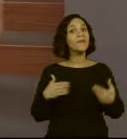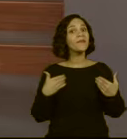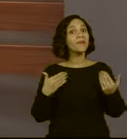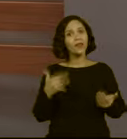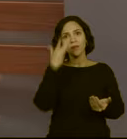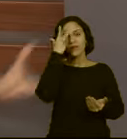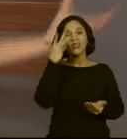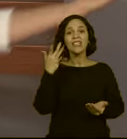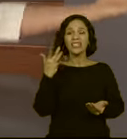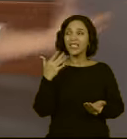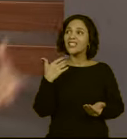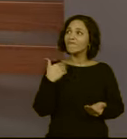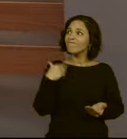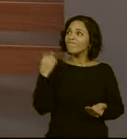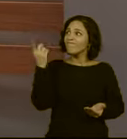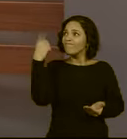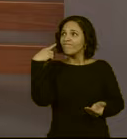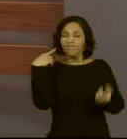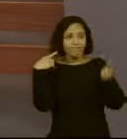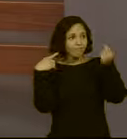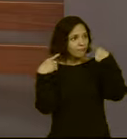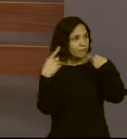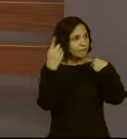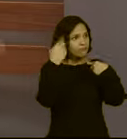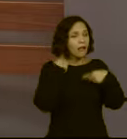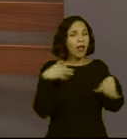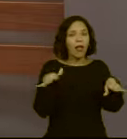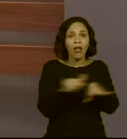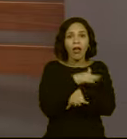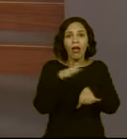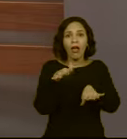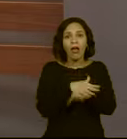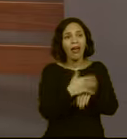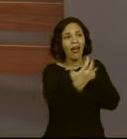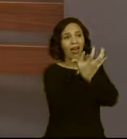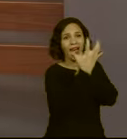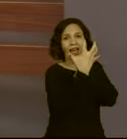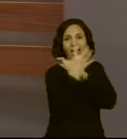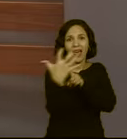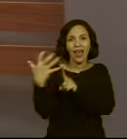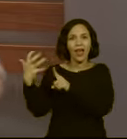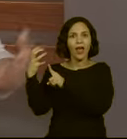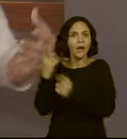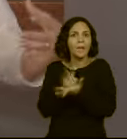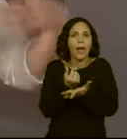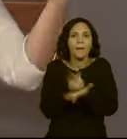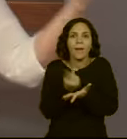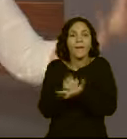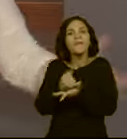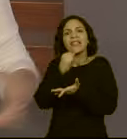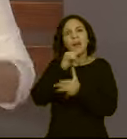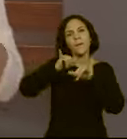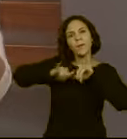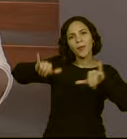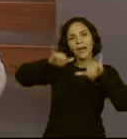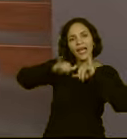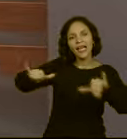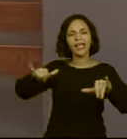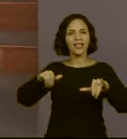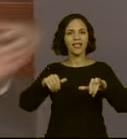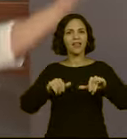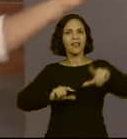se submete a isso e se torna Consumista os meios de comunicação social como a propaganda